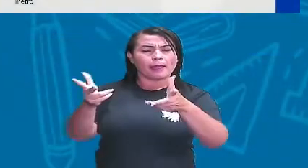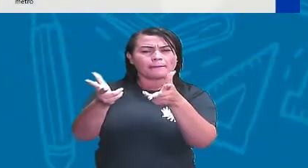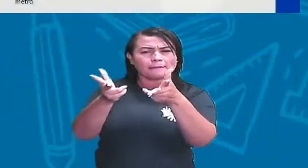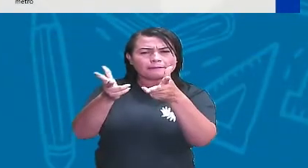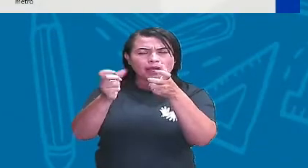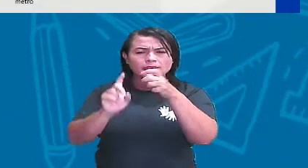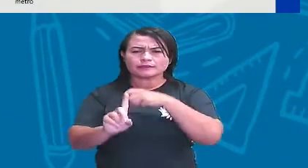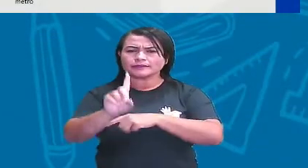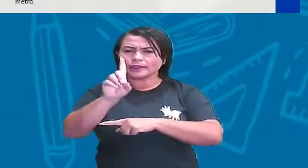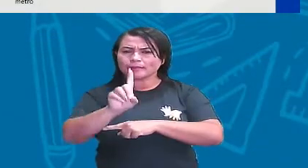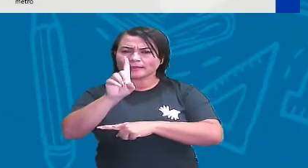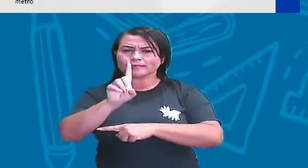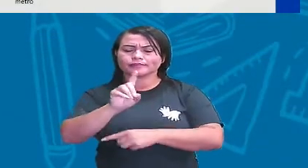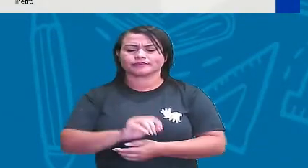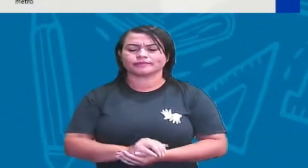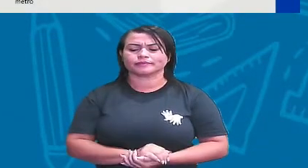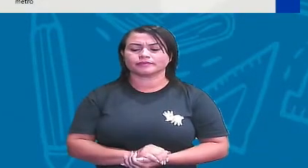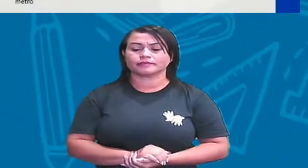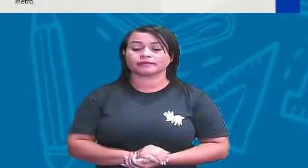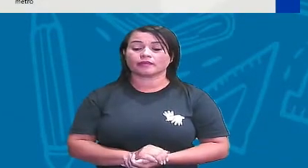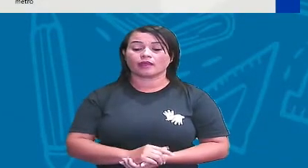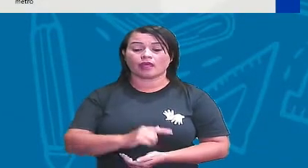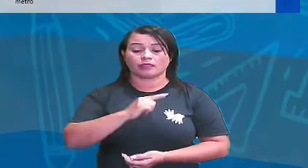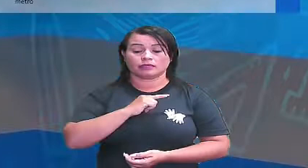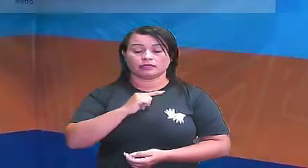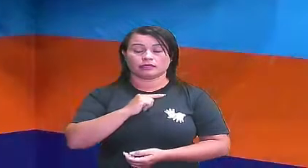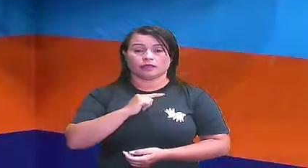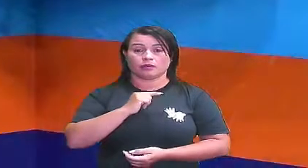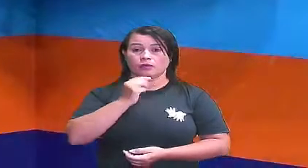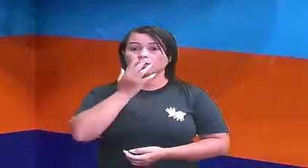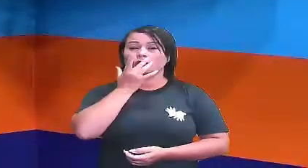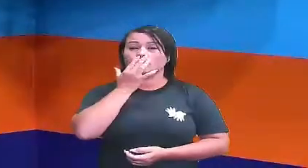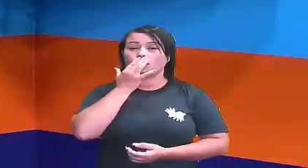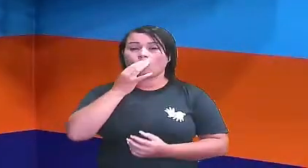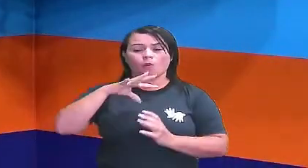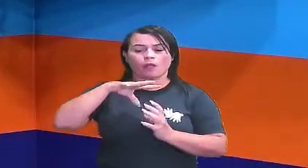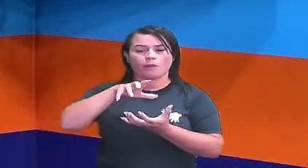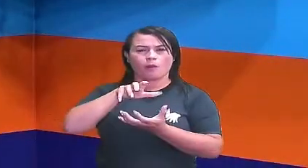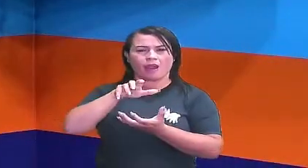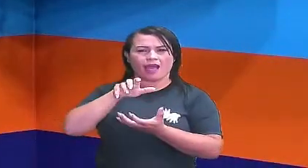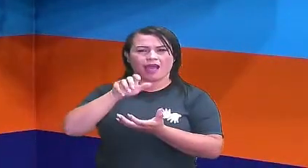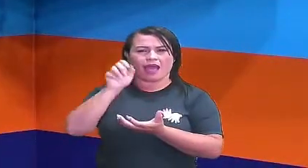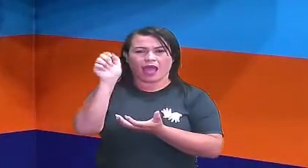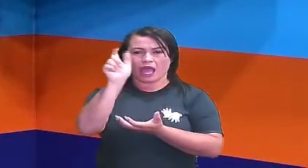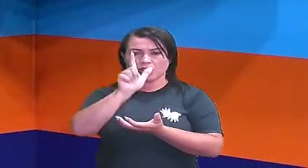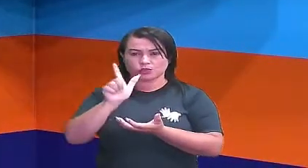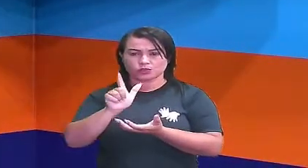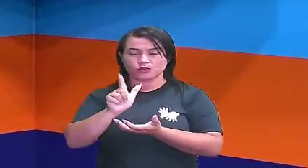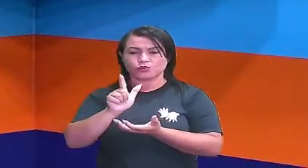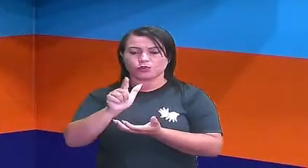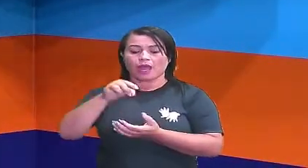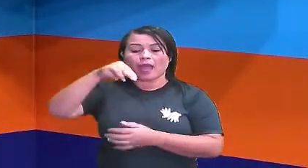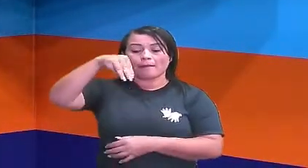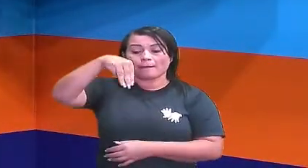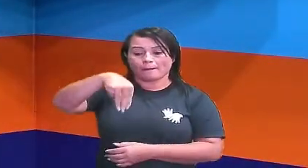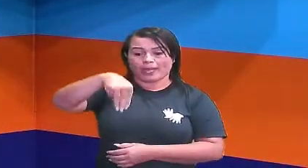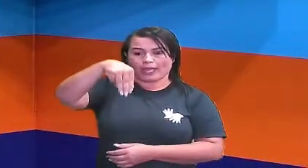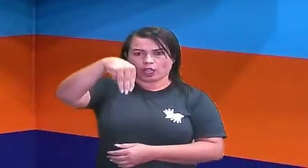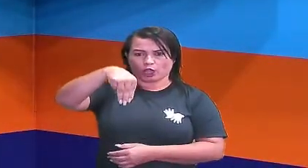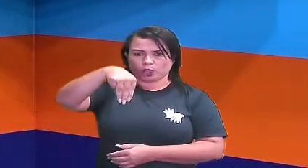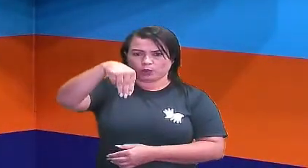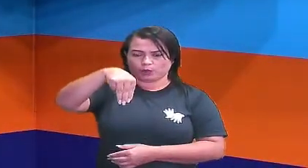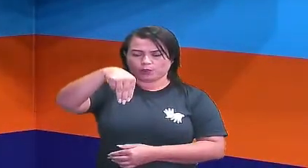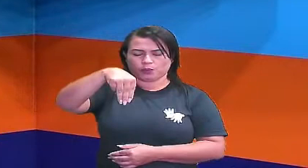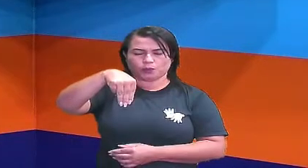essa representação. Aqui no meio, a bola azul, eu coloquei metro, tá? Ela é